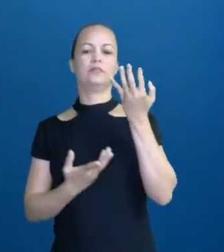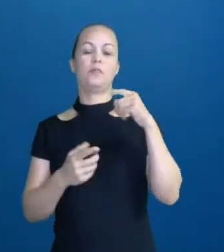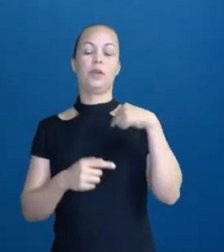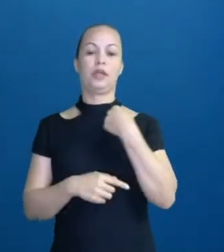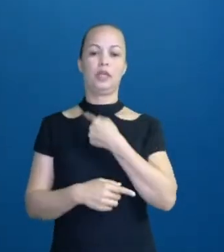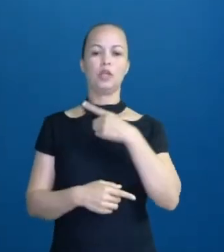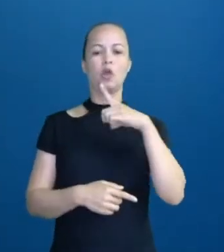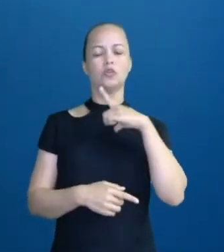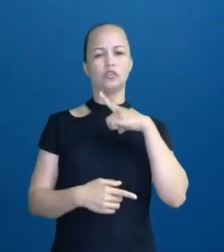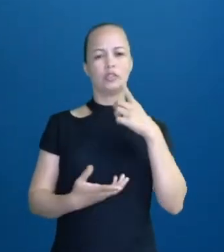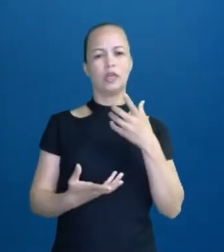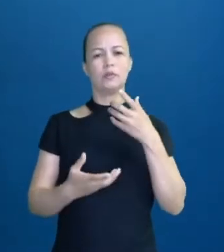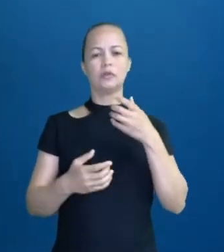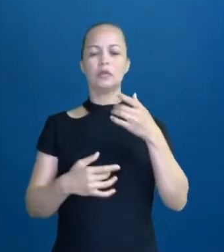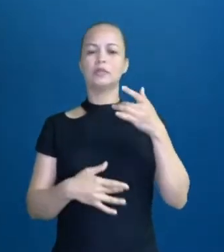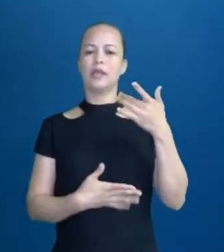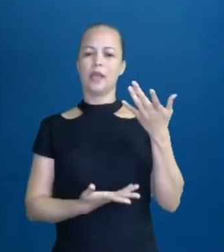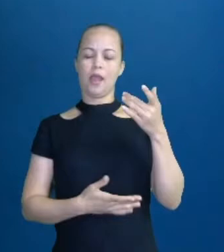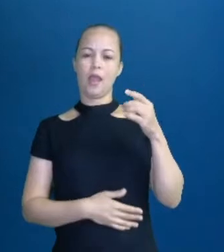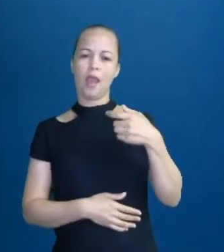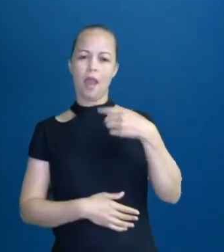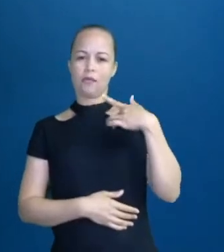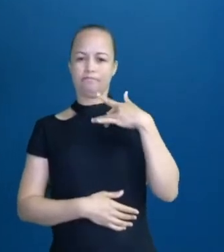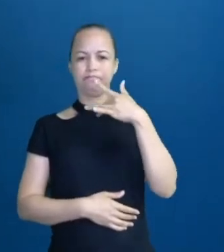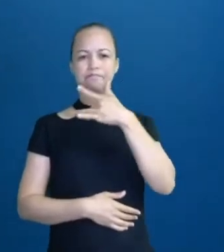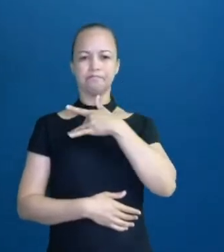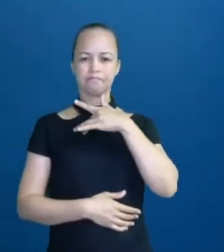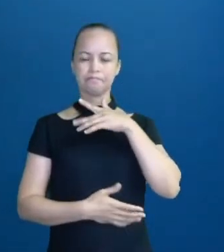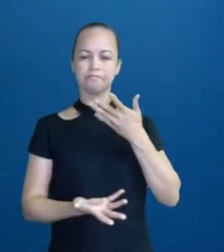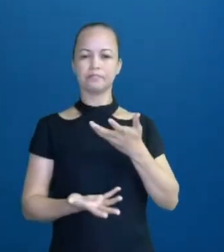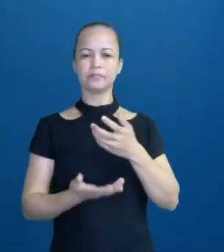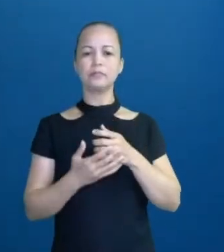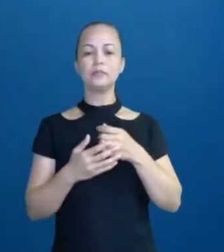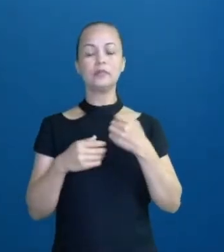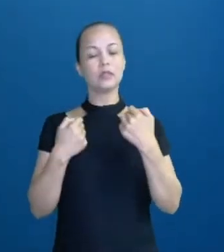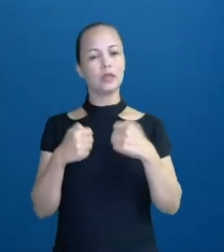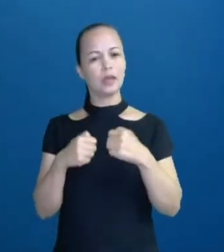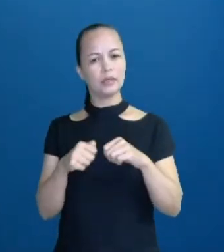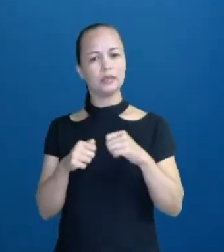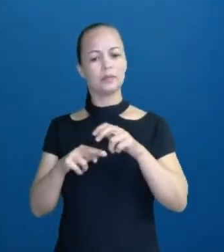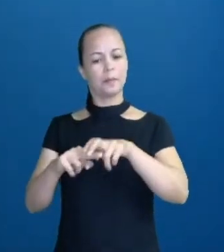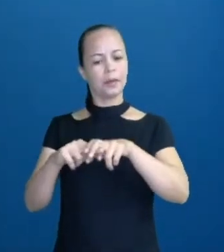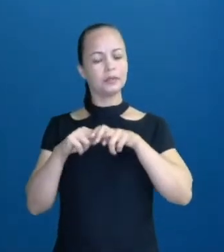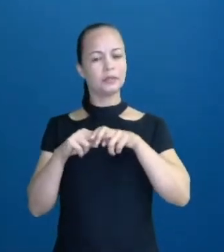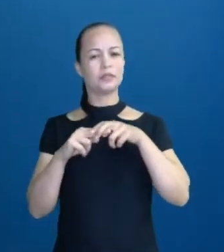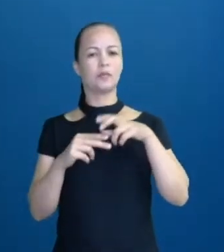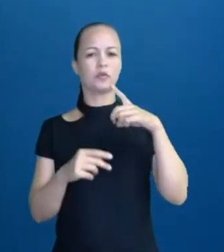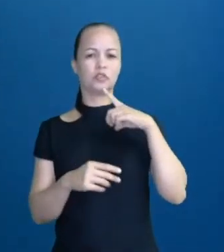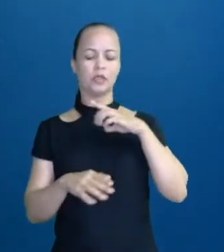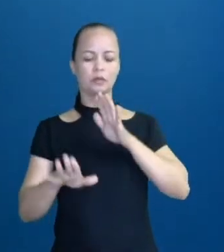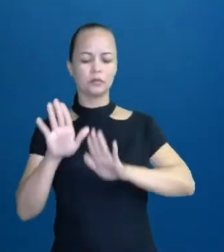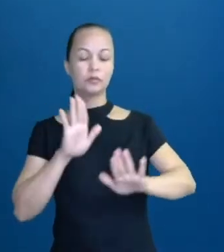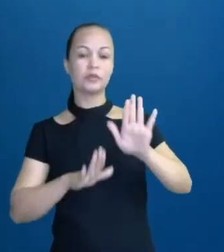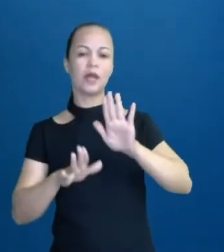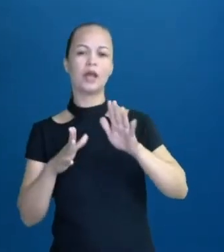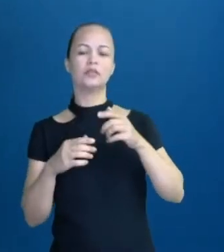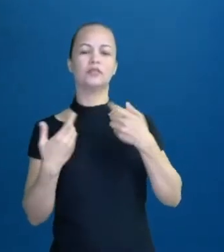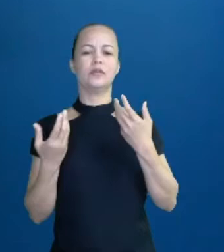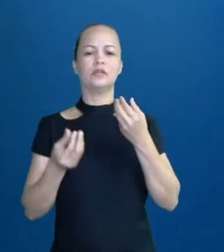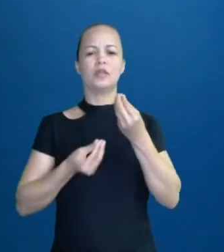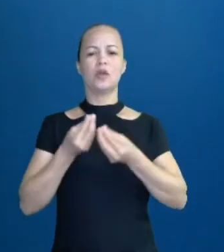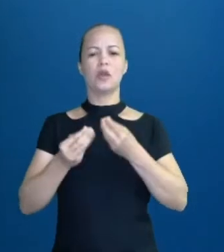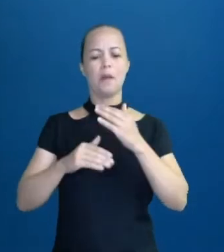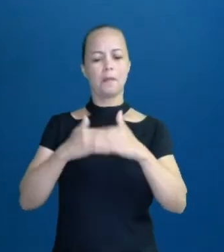gente manter a nossa saúde, tá certo? Portanto, a gente deve ter bastante cuidado com isso, fazer com que